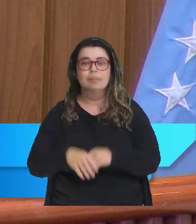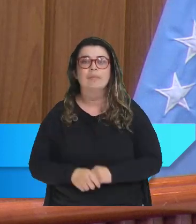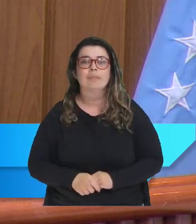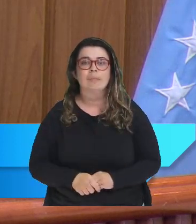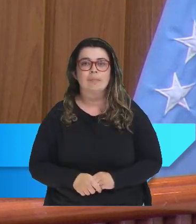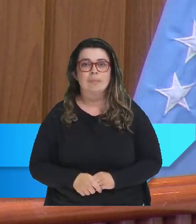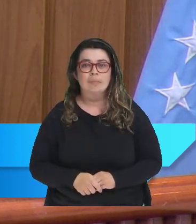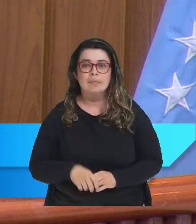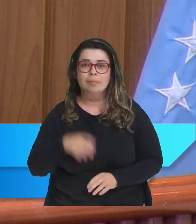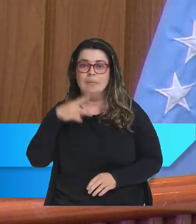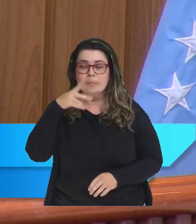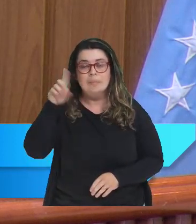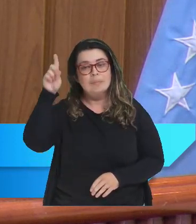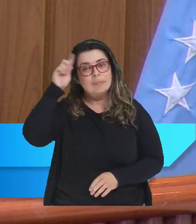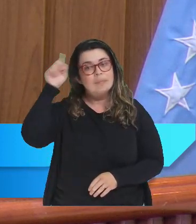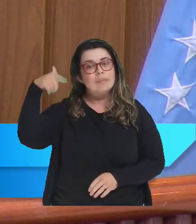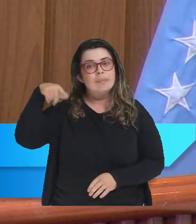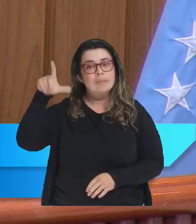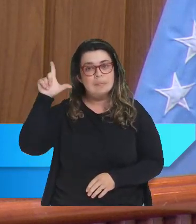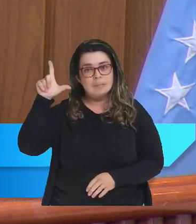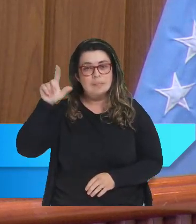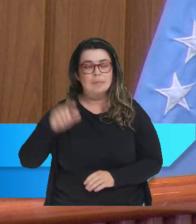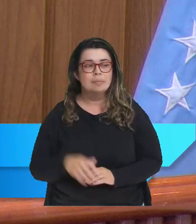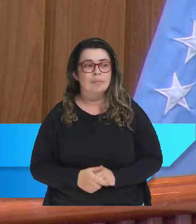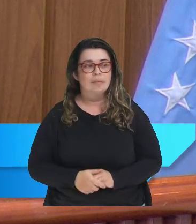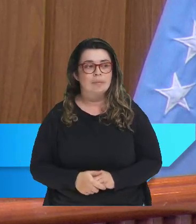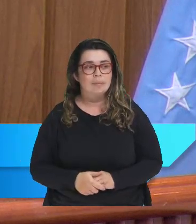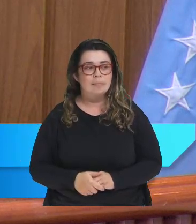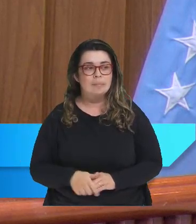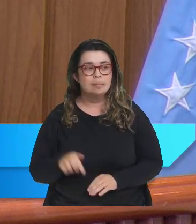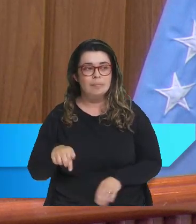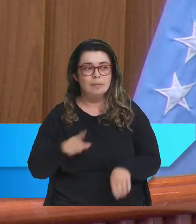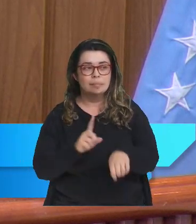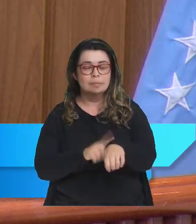ontem, e lembrando que, neste momento,